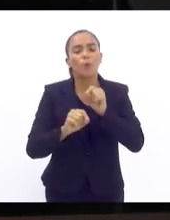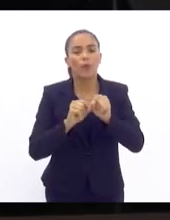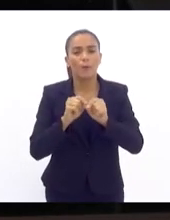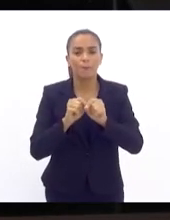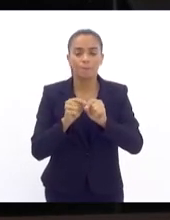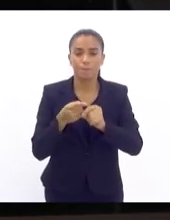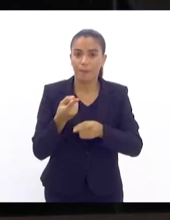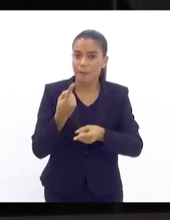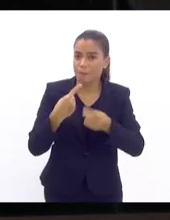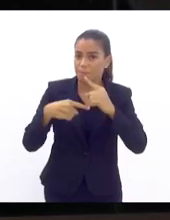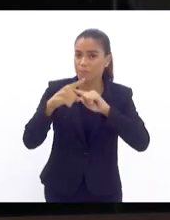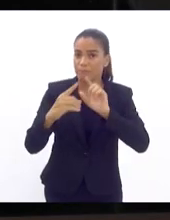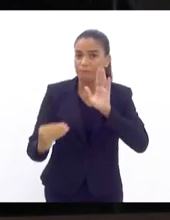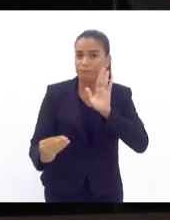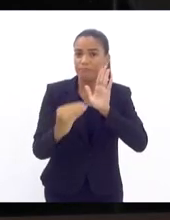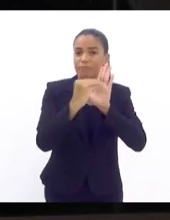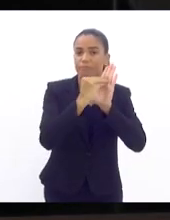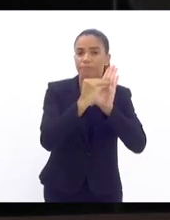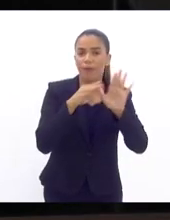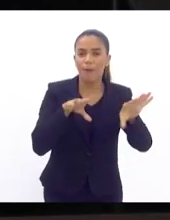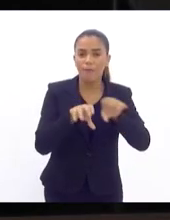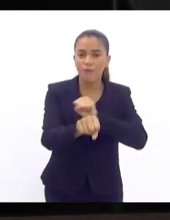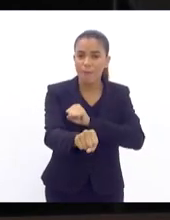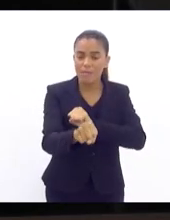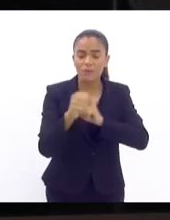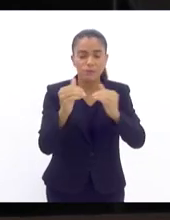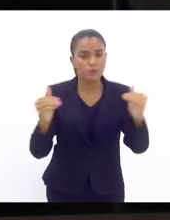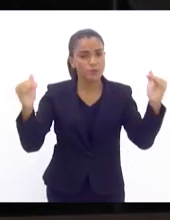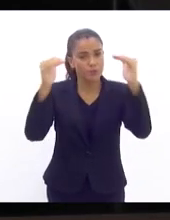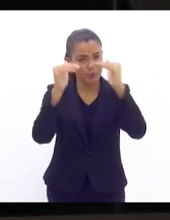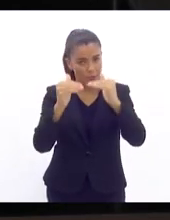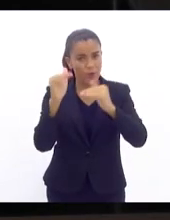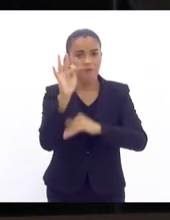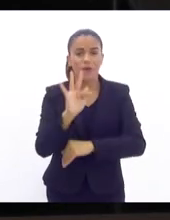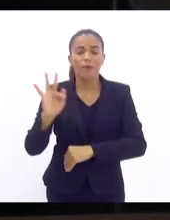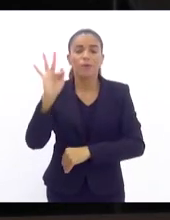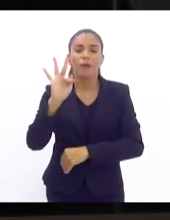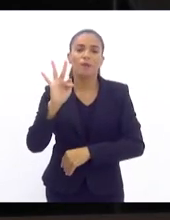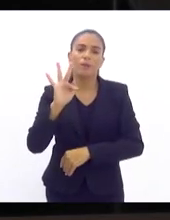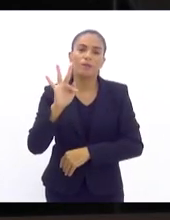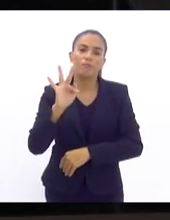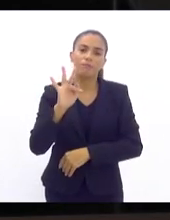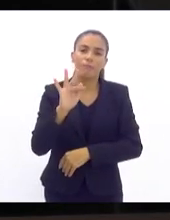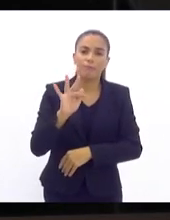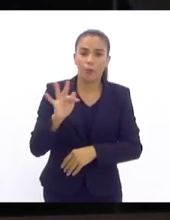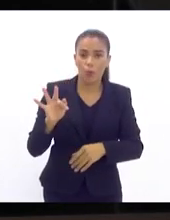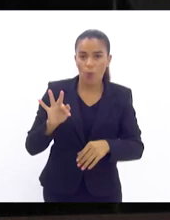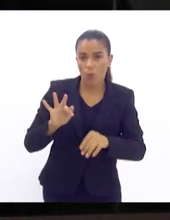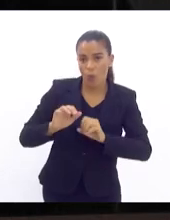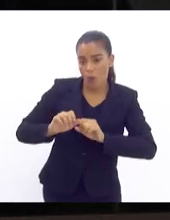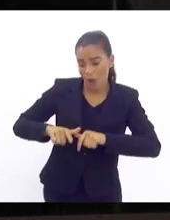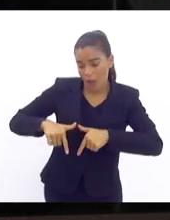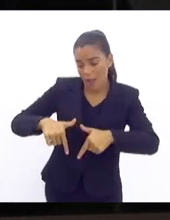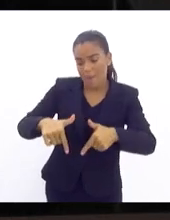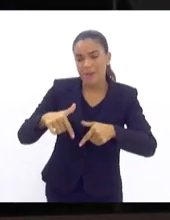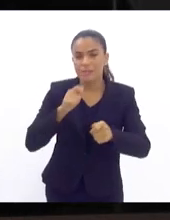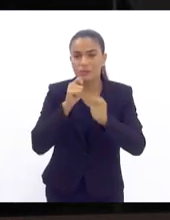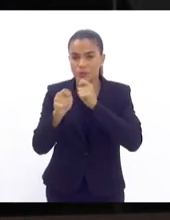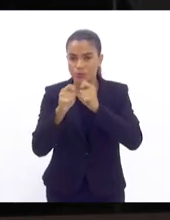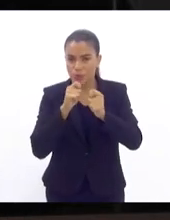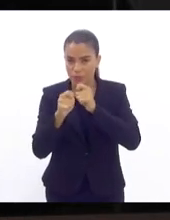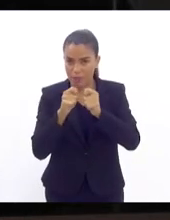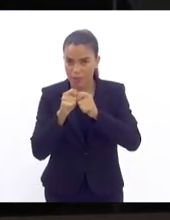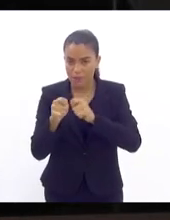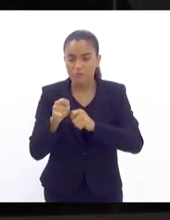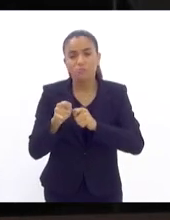formação superior em comunicação social com habilitação em jornalismo como exigência ao